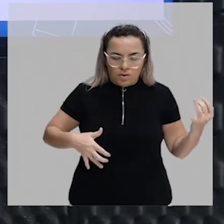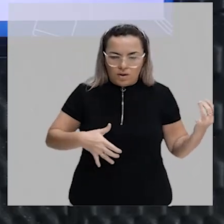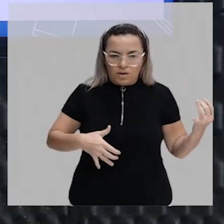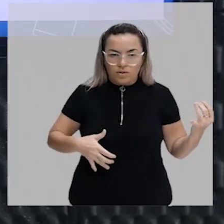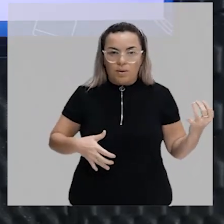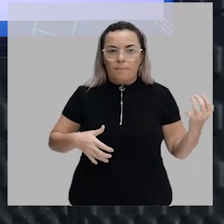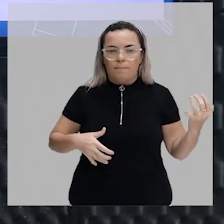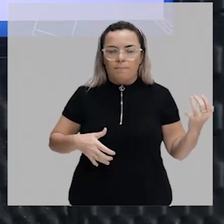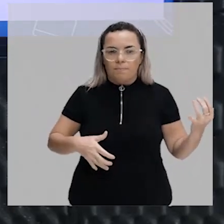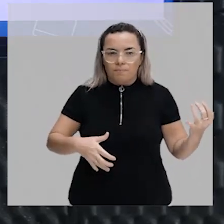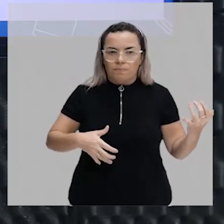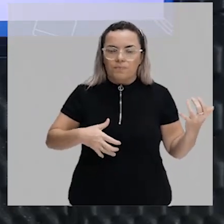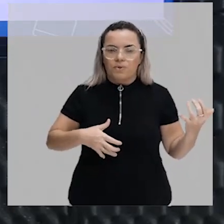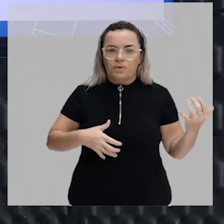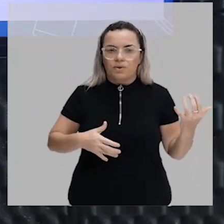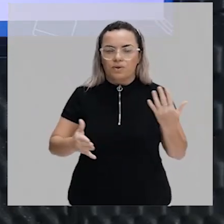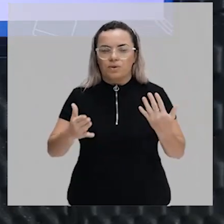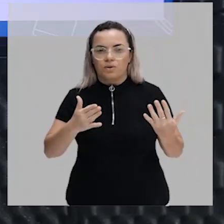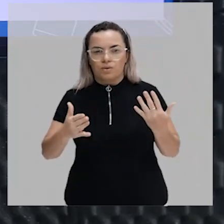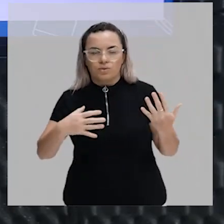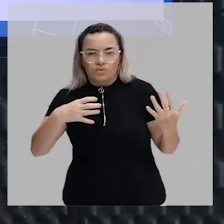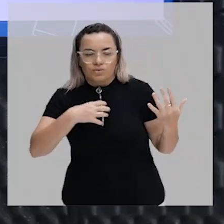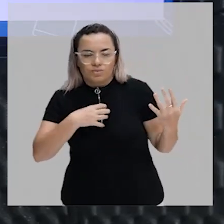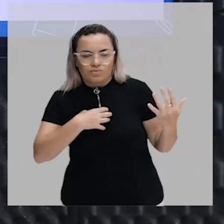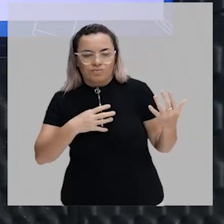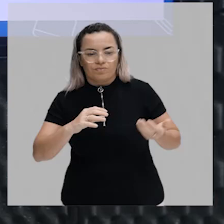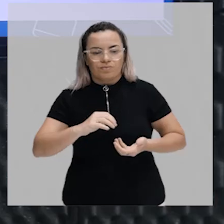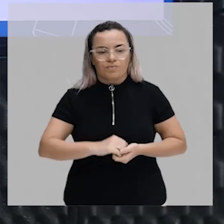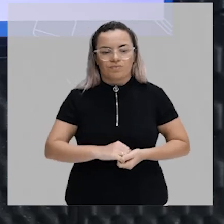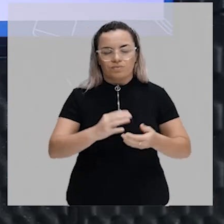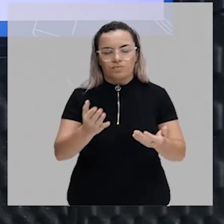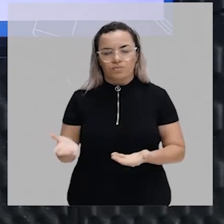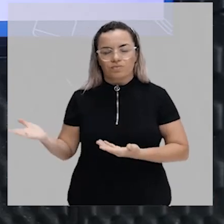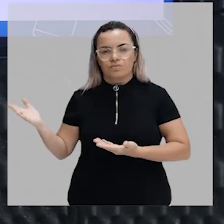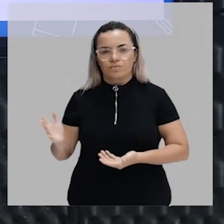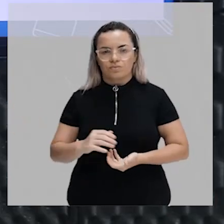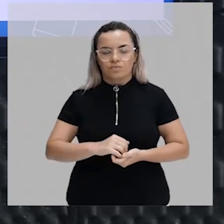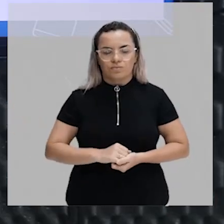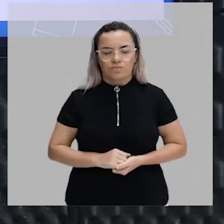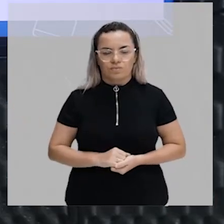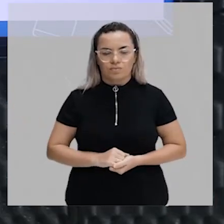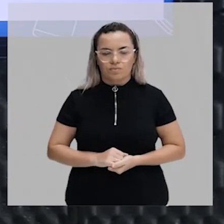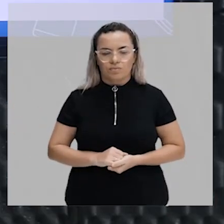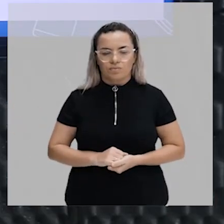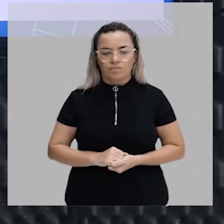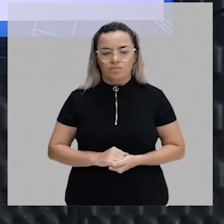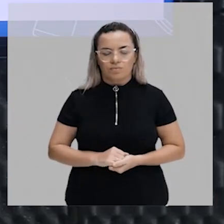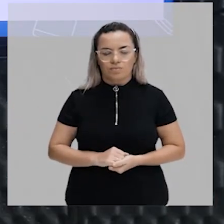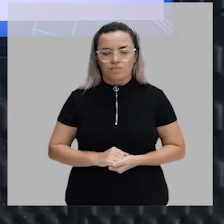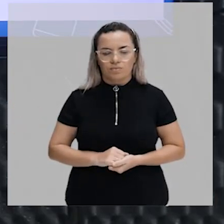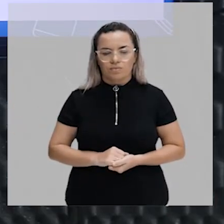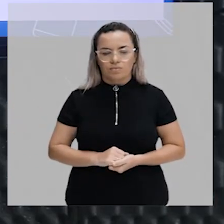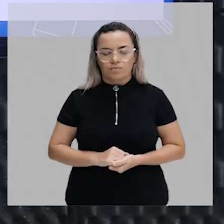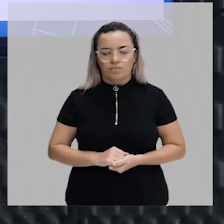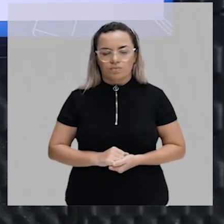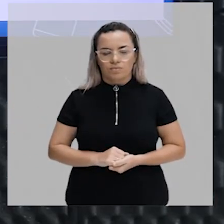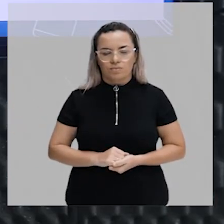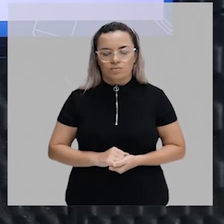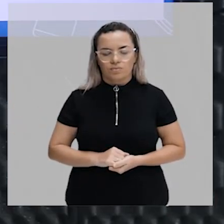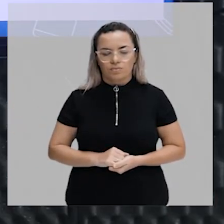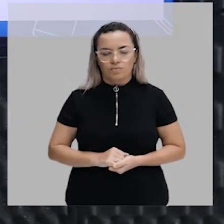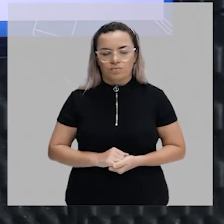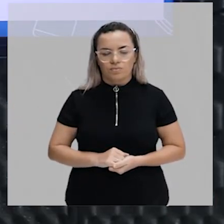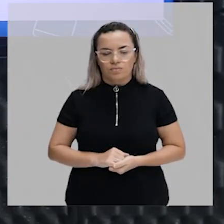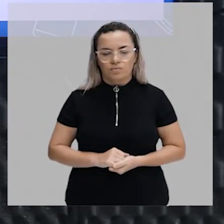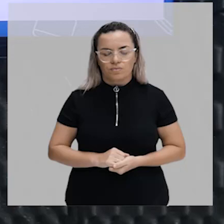né? Mornos. Soluços ao luar, choros ao vento. Tristes perfis, os mais vagos contornos,